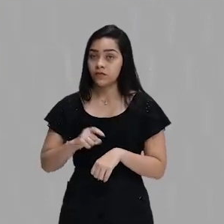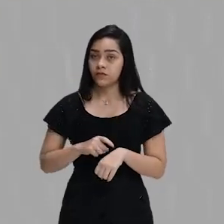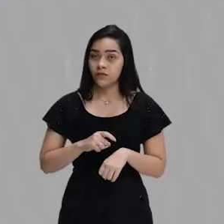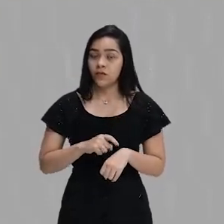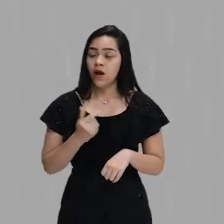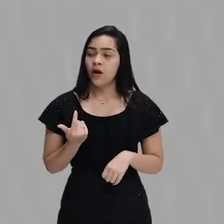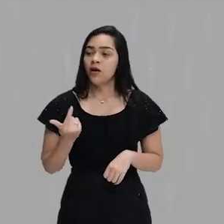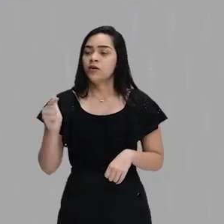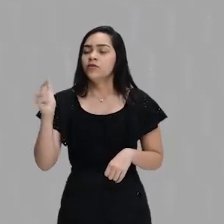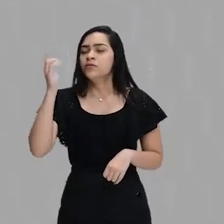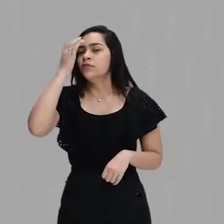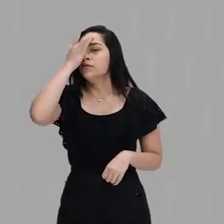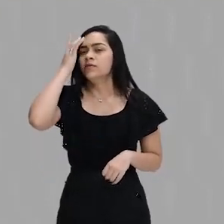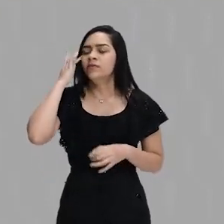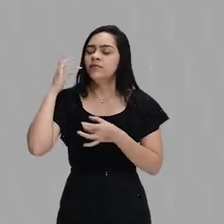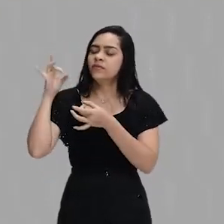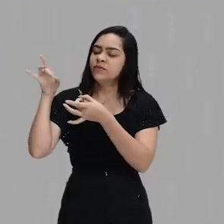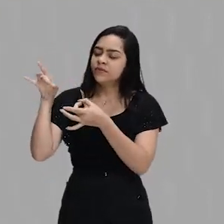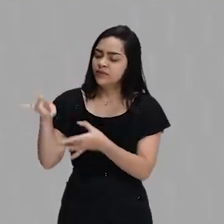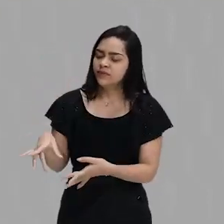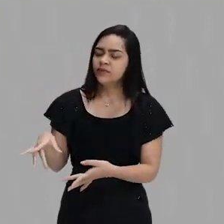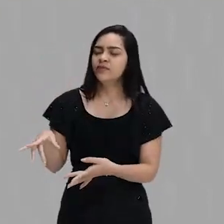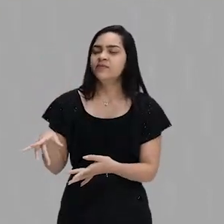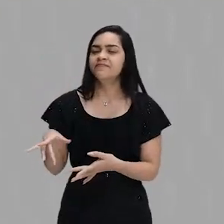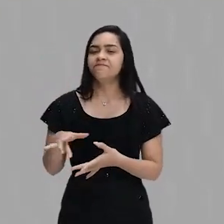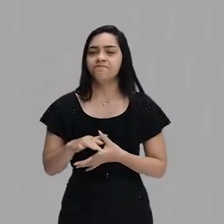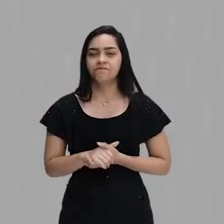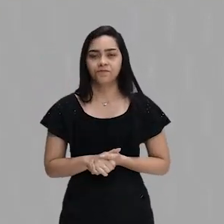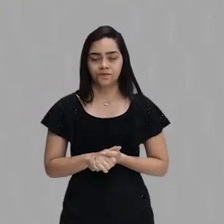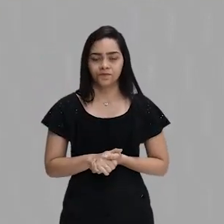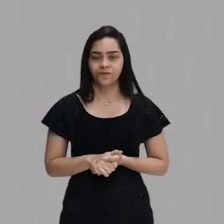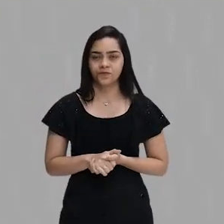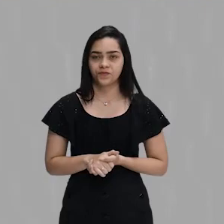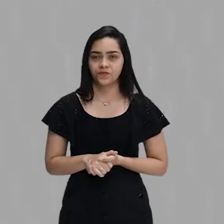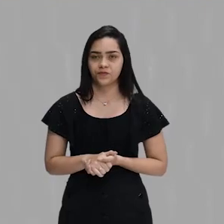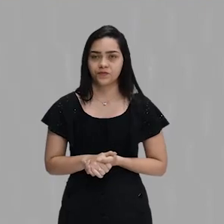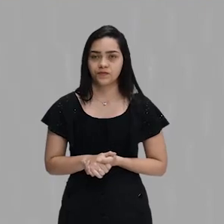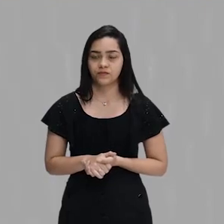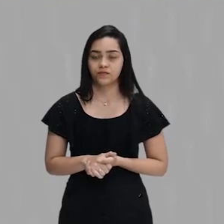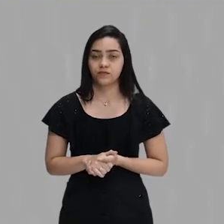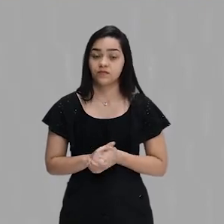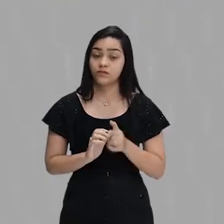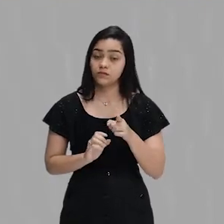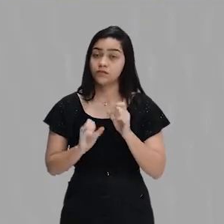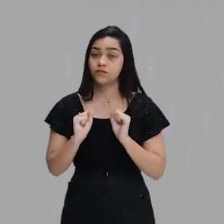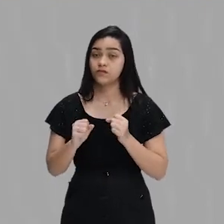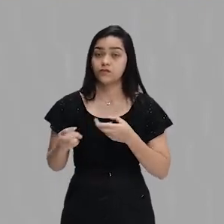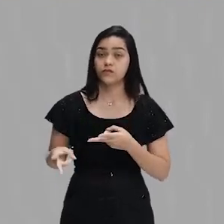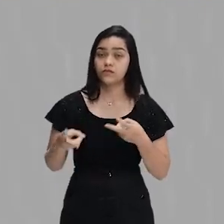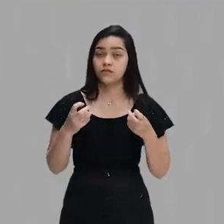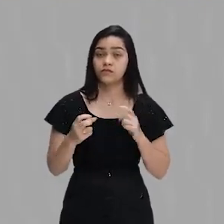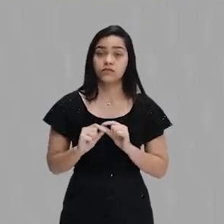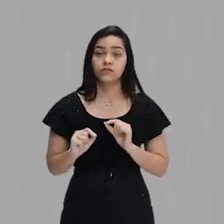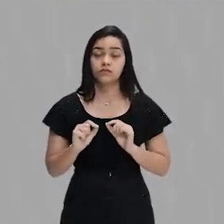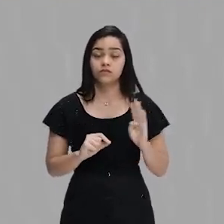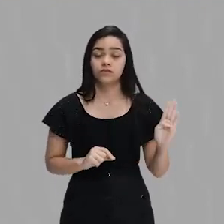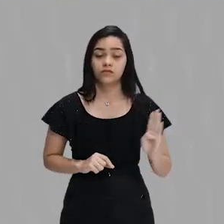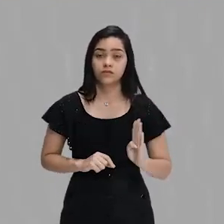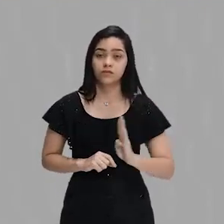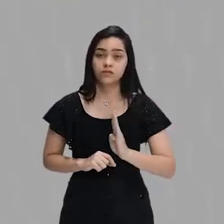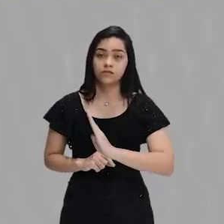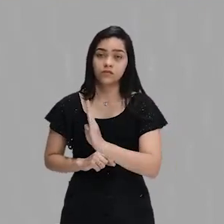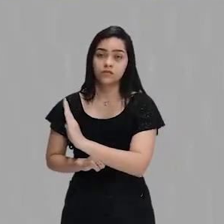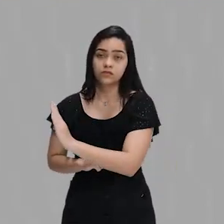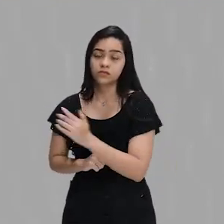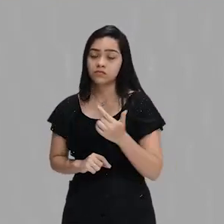o outro indivíduo, ele deixa os restos alimentares. Então, vocês percebem que o tubarão, ele não